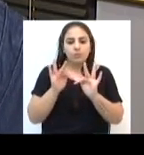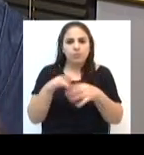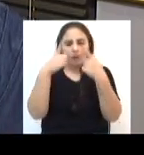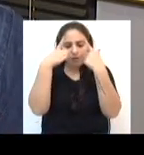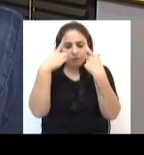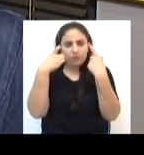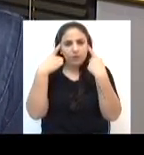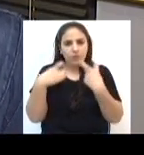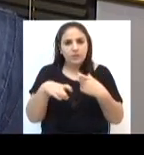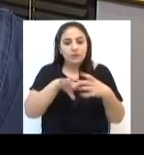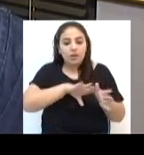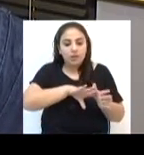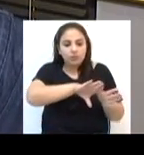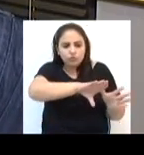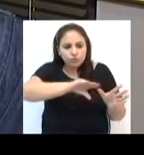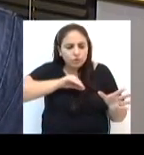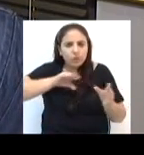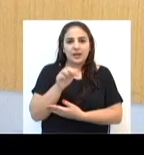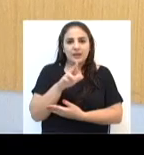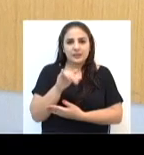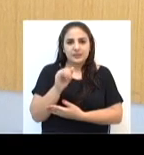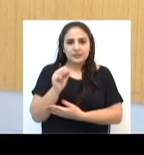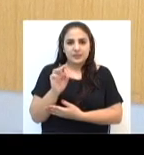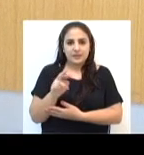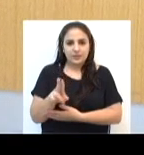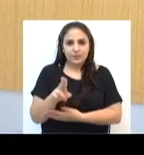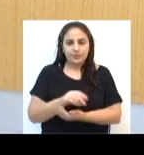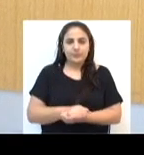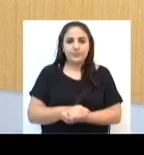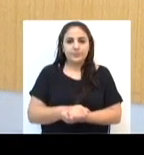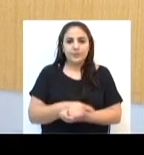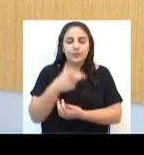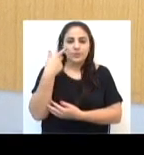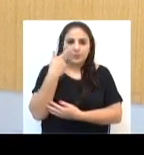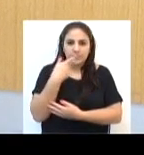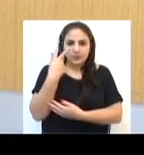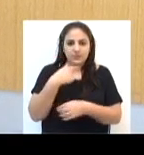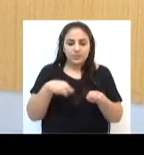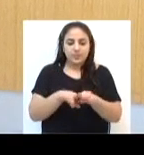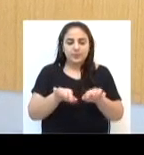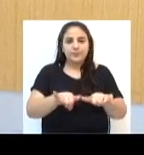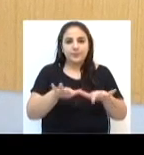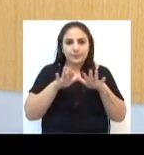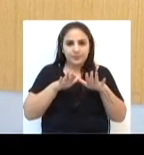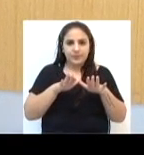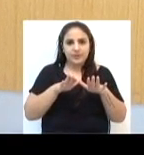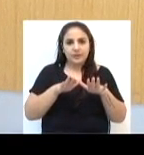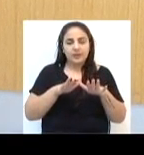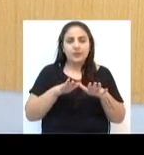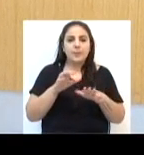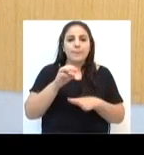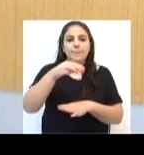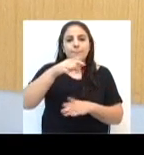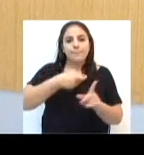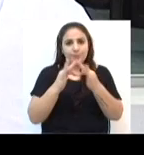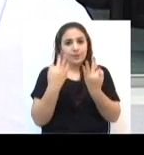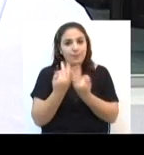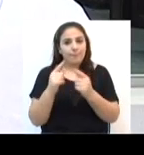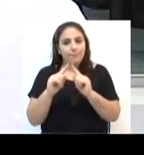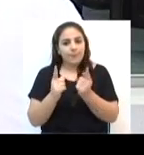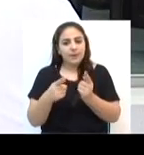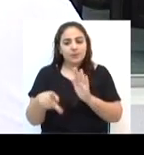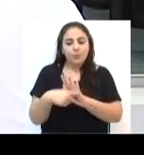Aristeu Dalalana e Cláudia Furlaneto no mês de junho. O PTBista comentou a importância dos jovens ingressarem